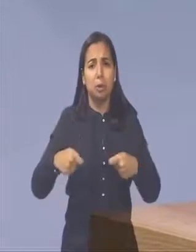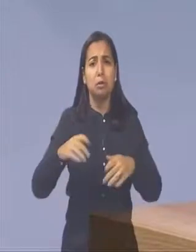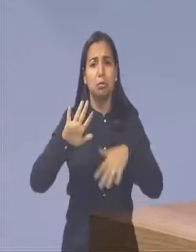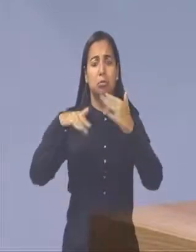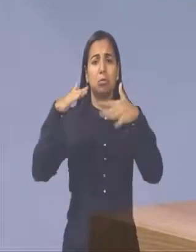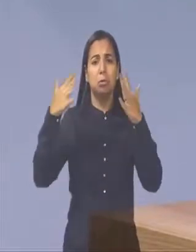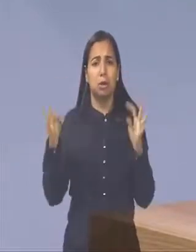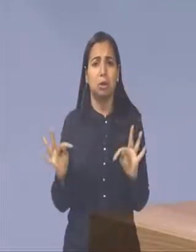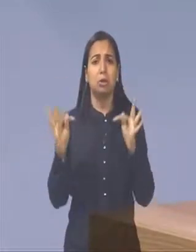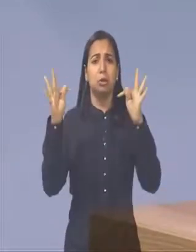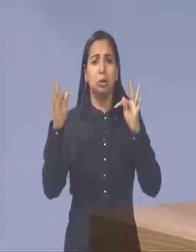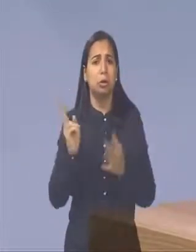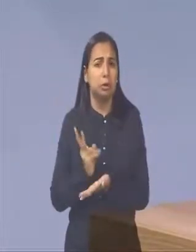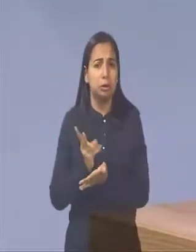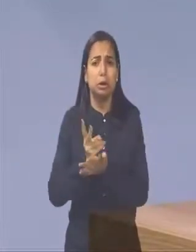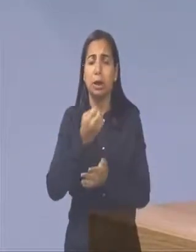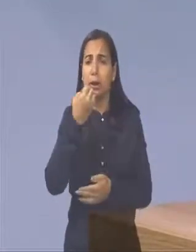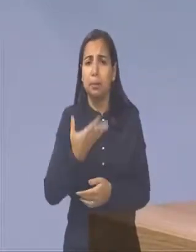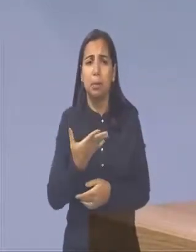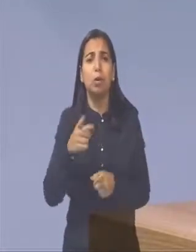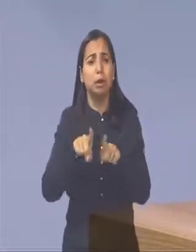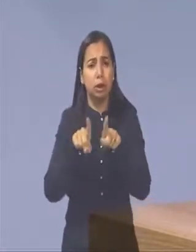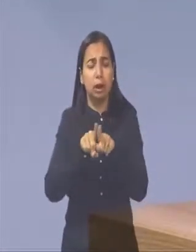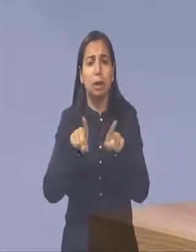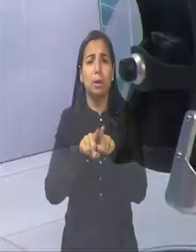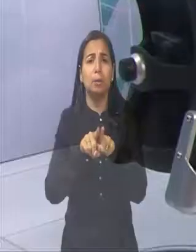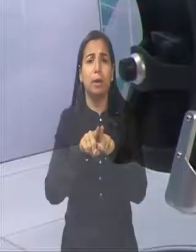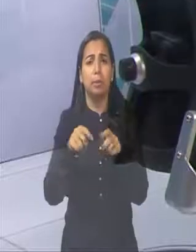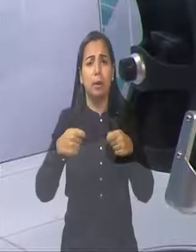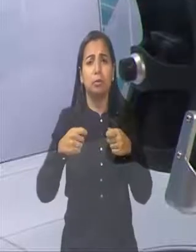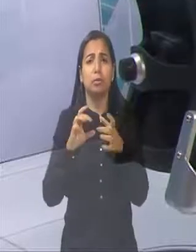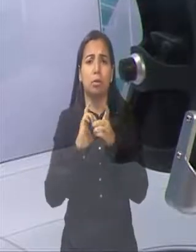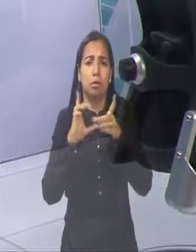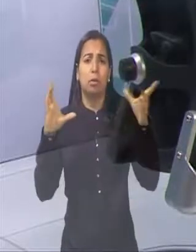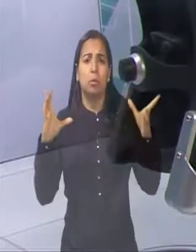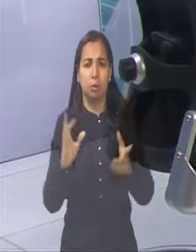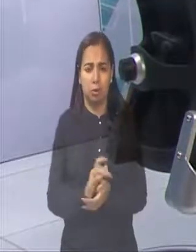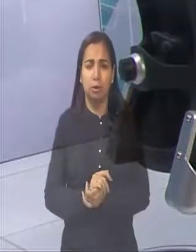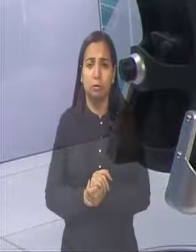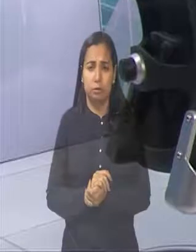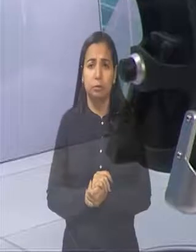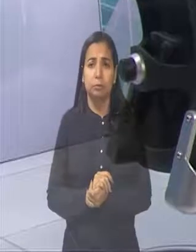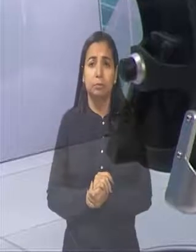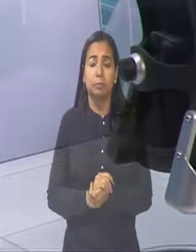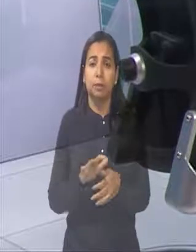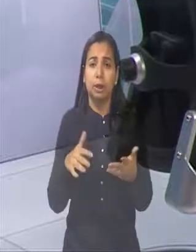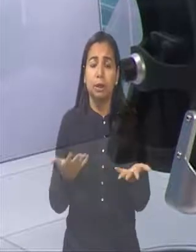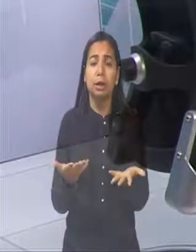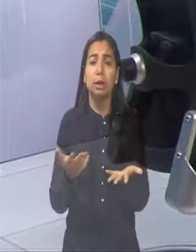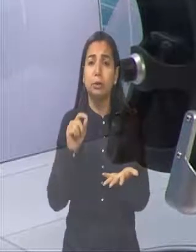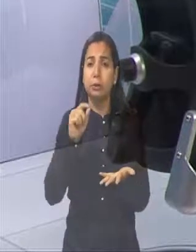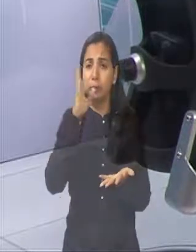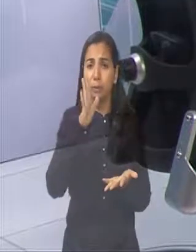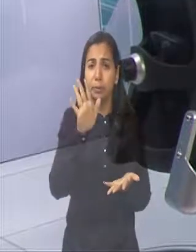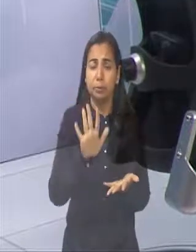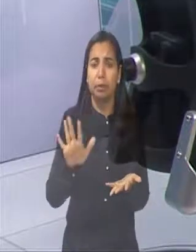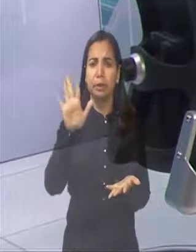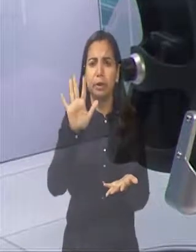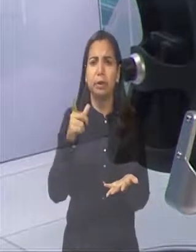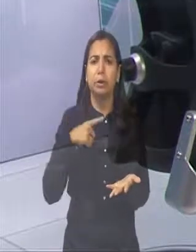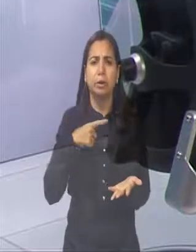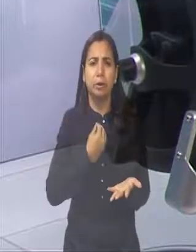de um avanço democrático. Não vejo pelo seu contrário. A questão brasileira é que, de fato, a gente